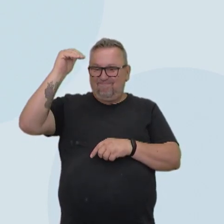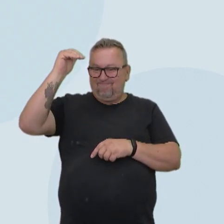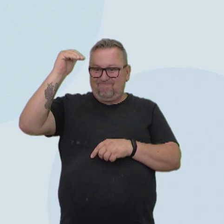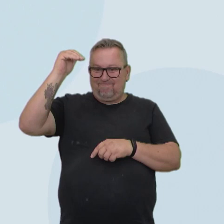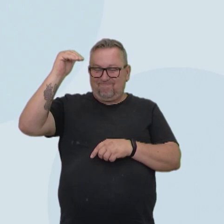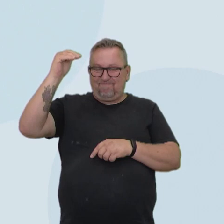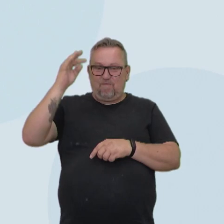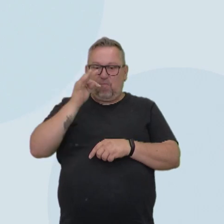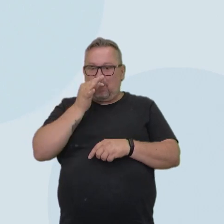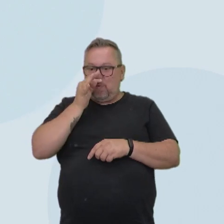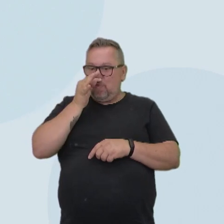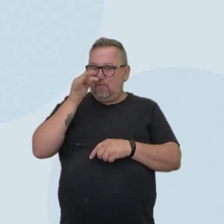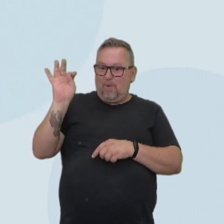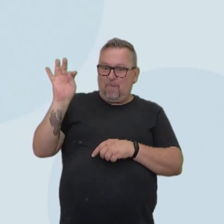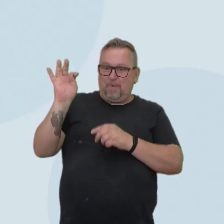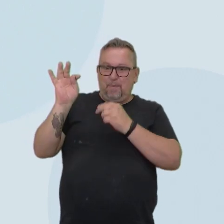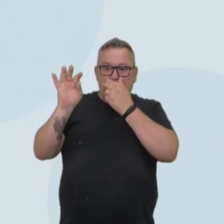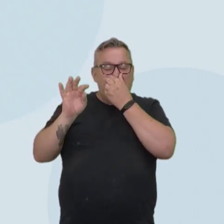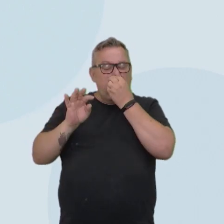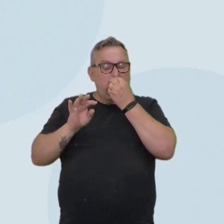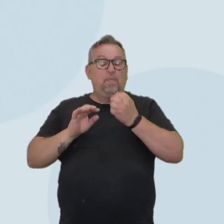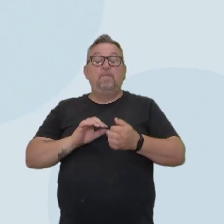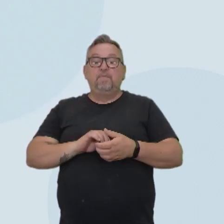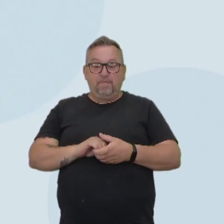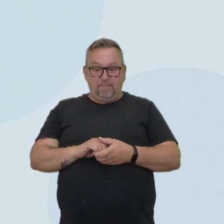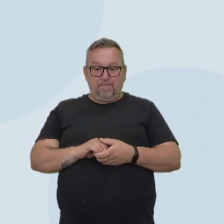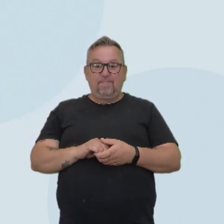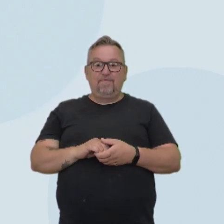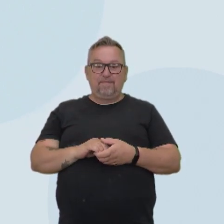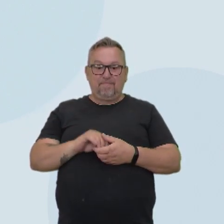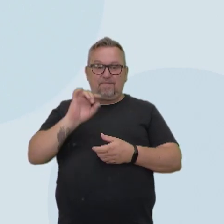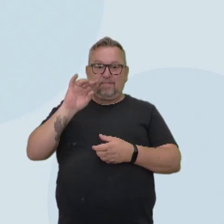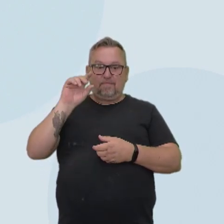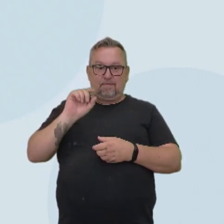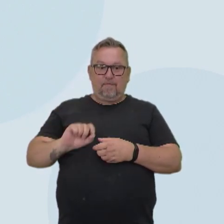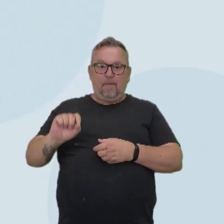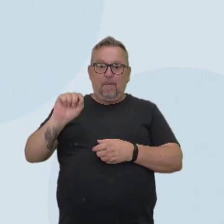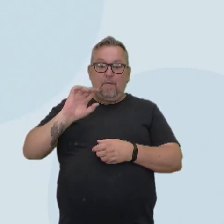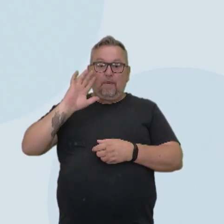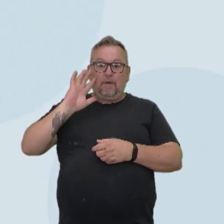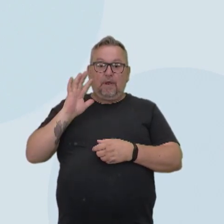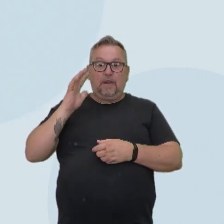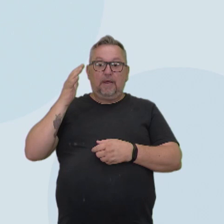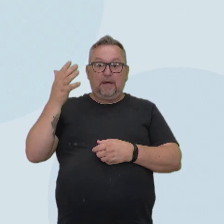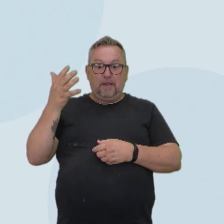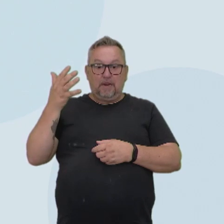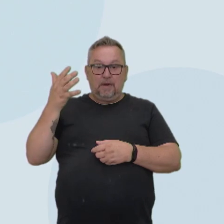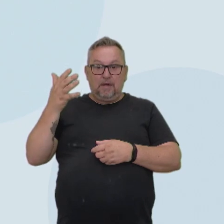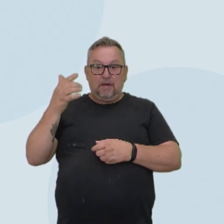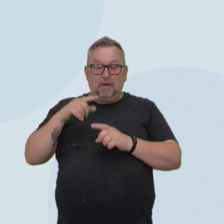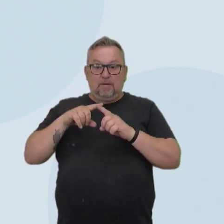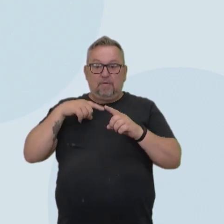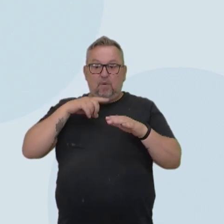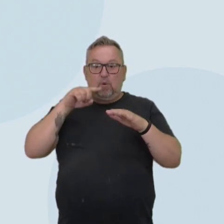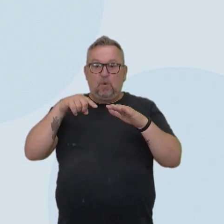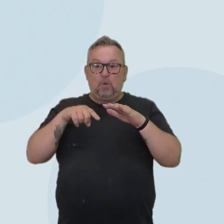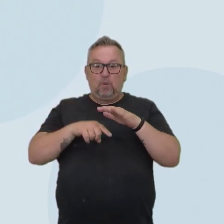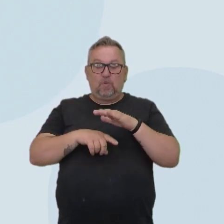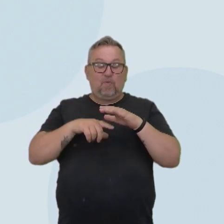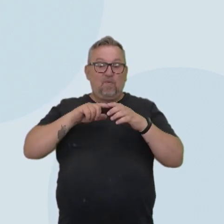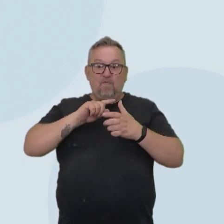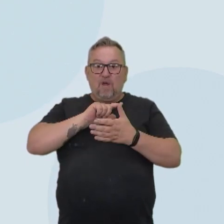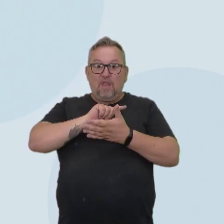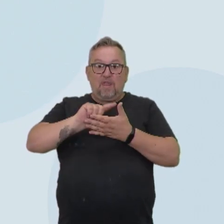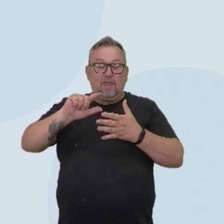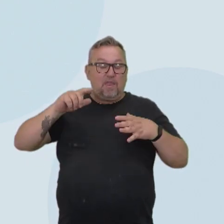onda, a gente está assim, ó, estourado. Só que, de repente, a gente acaba mergulhando num vácuo. Que